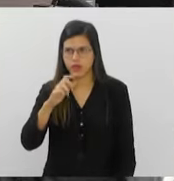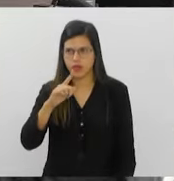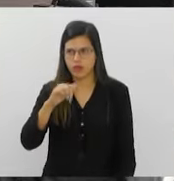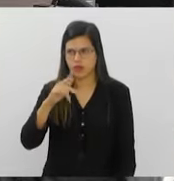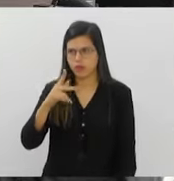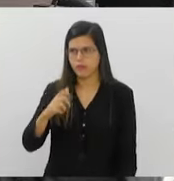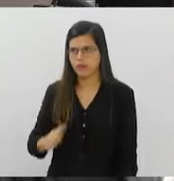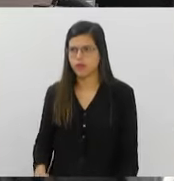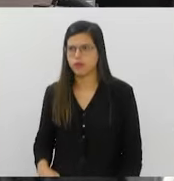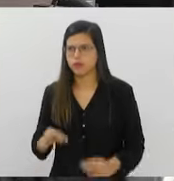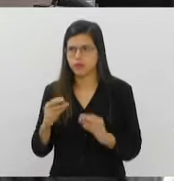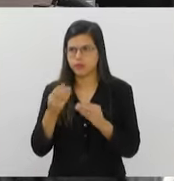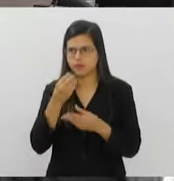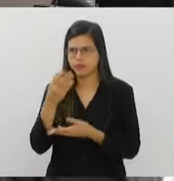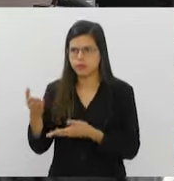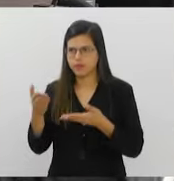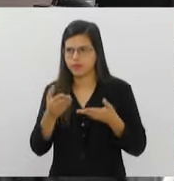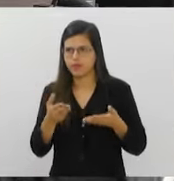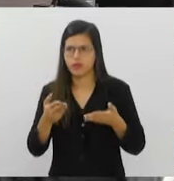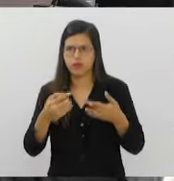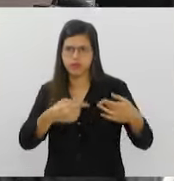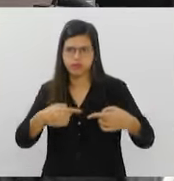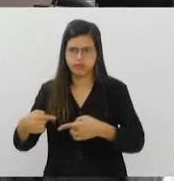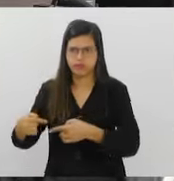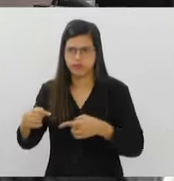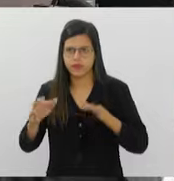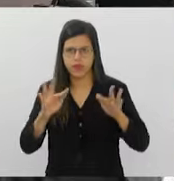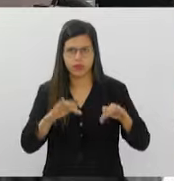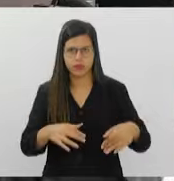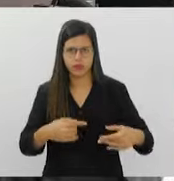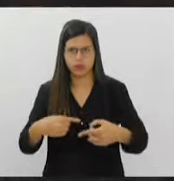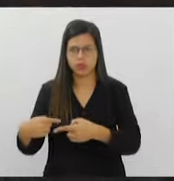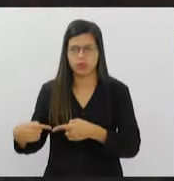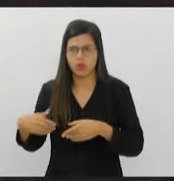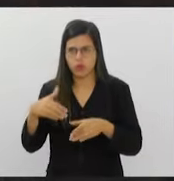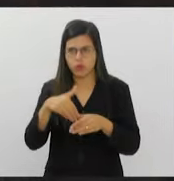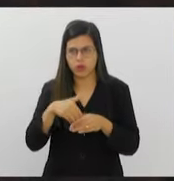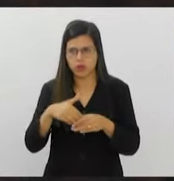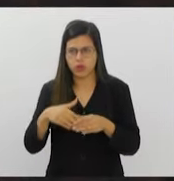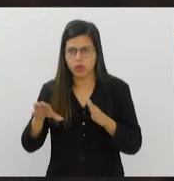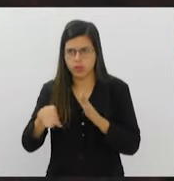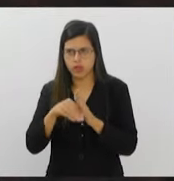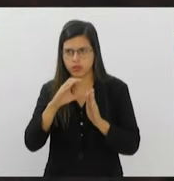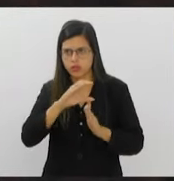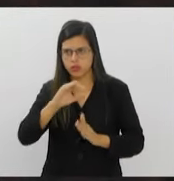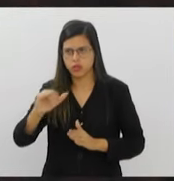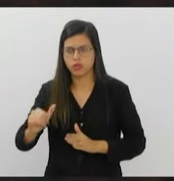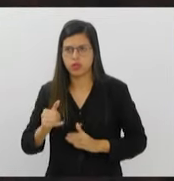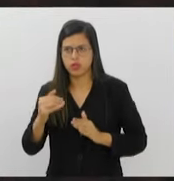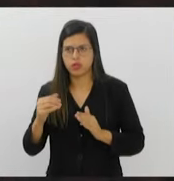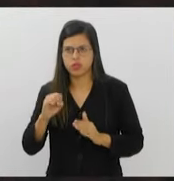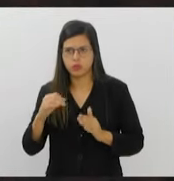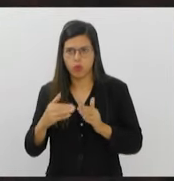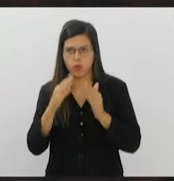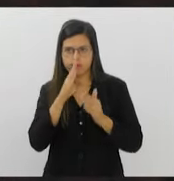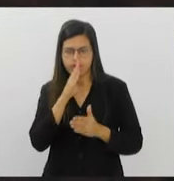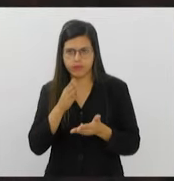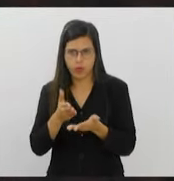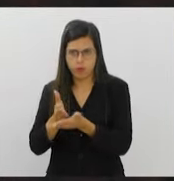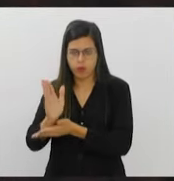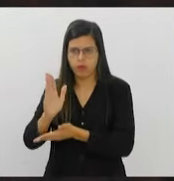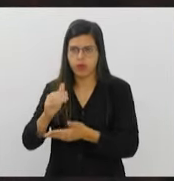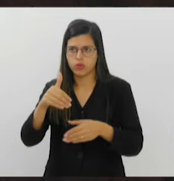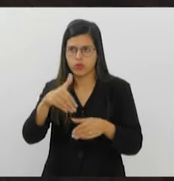Não havendo mais quem queira discutir, encerrada a discussão. Em votação, a emenda da CCJ. Senhores que aprovam, permaneçam como estão. Aprovado.